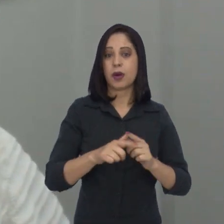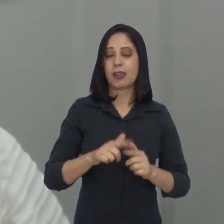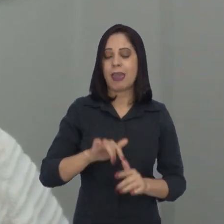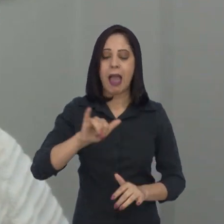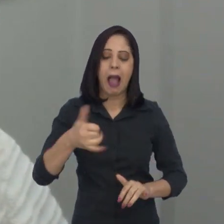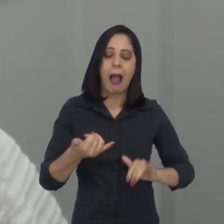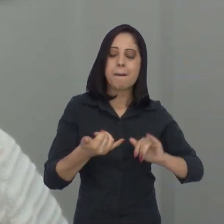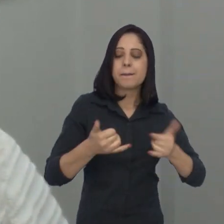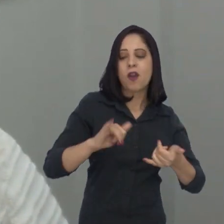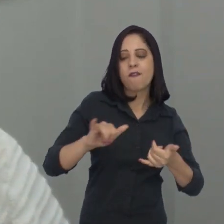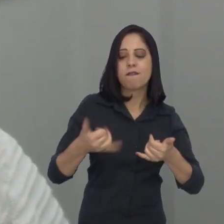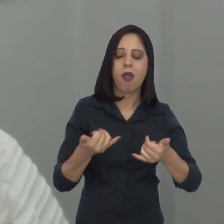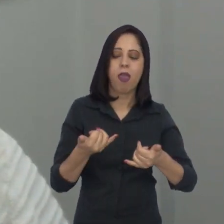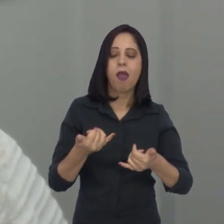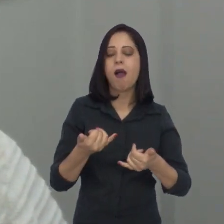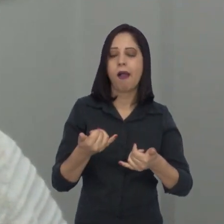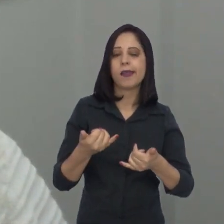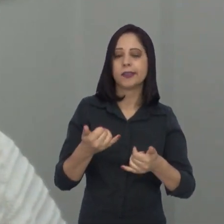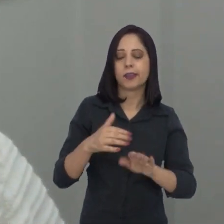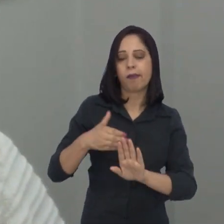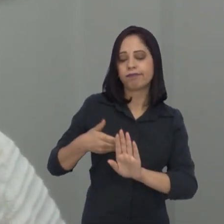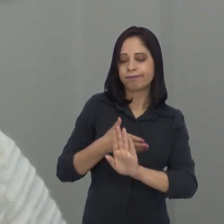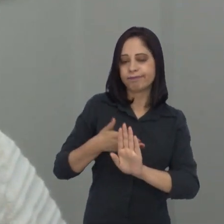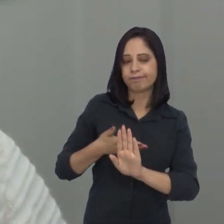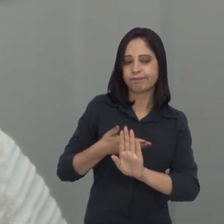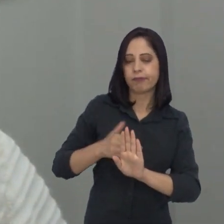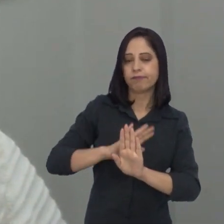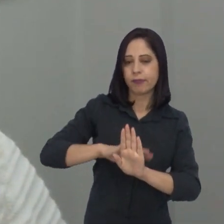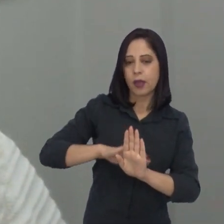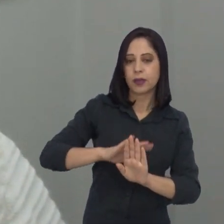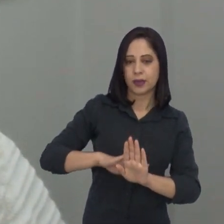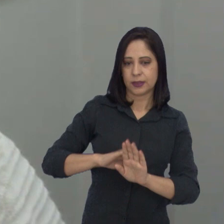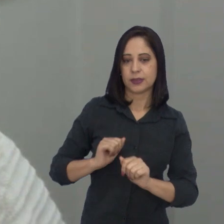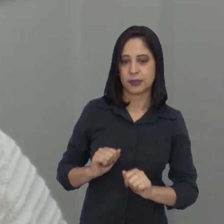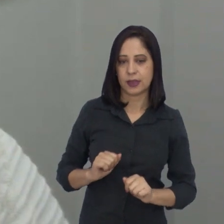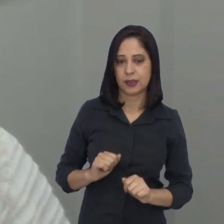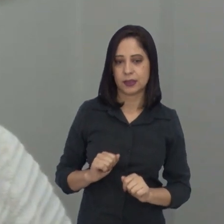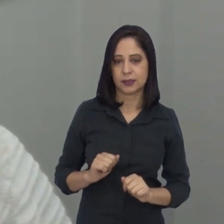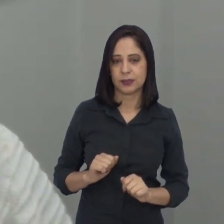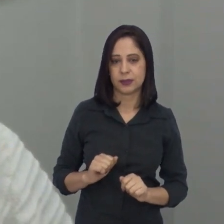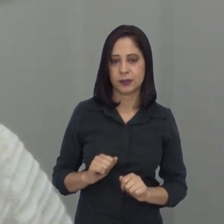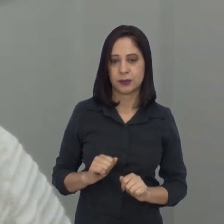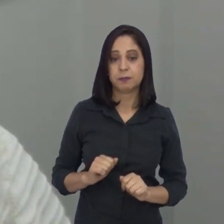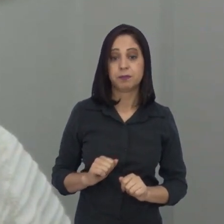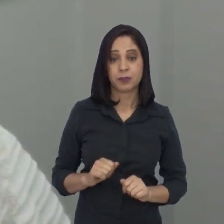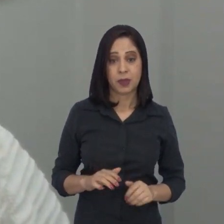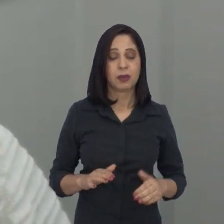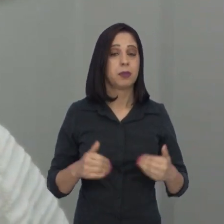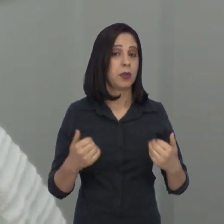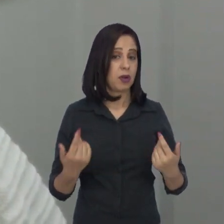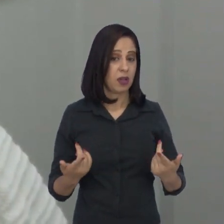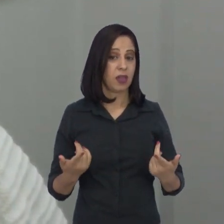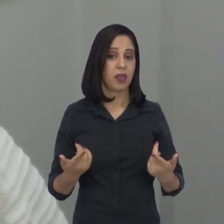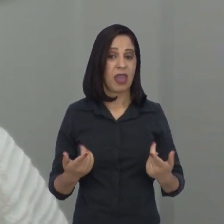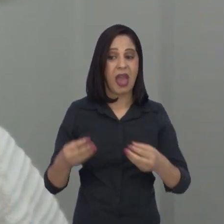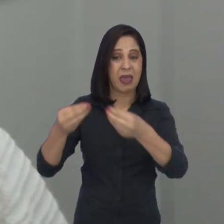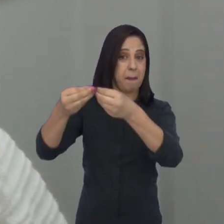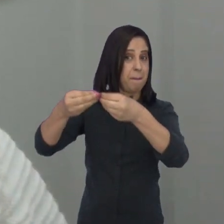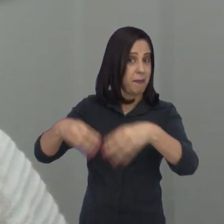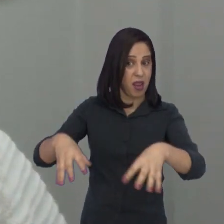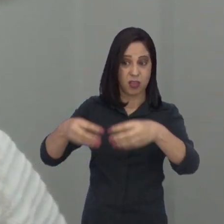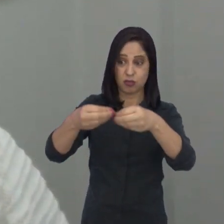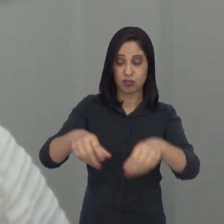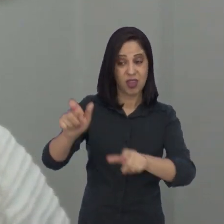dessa boa fé de quem compra esse imóvel sem saber se ele está regular, para prejudicar